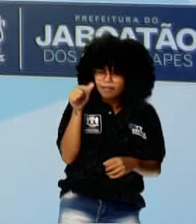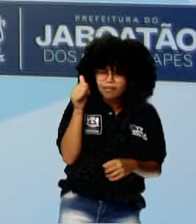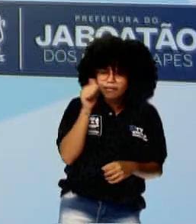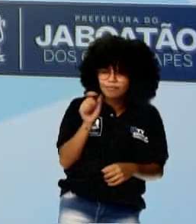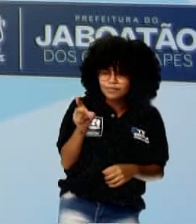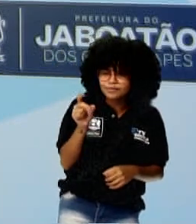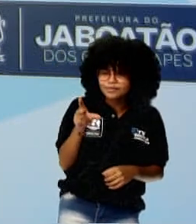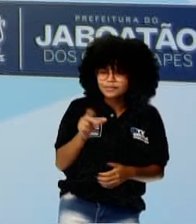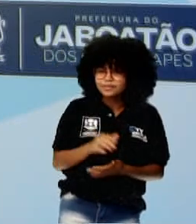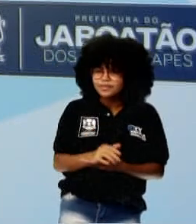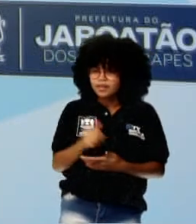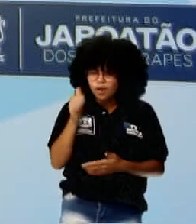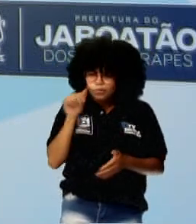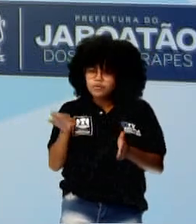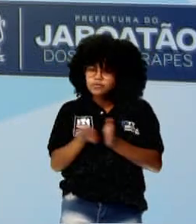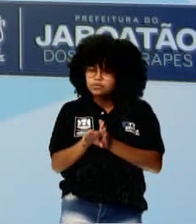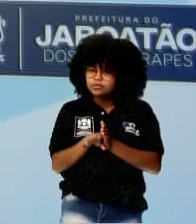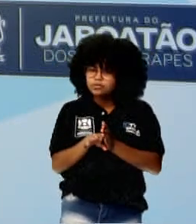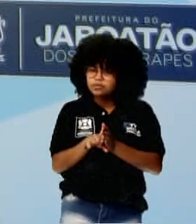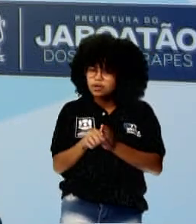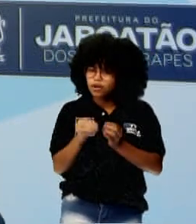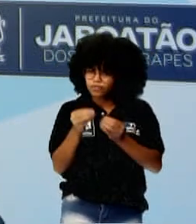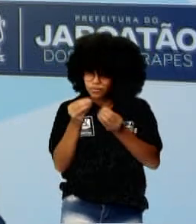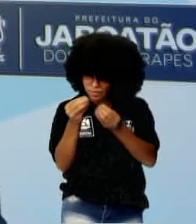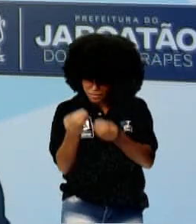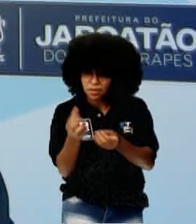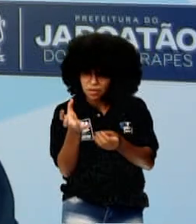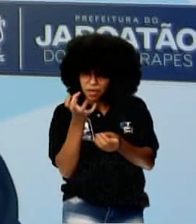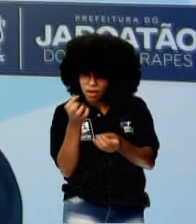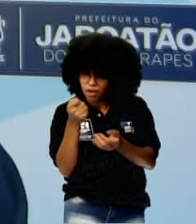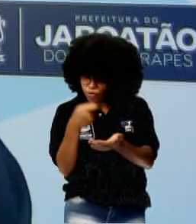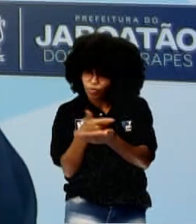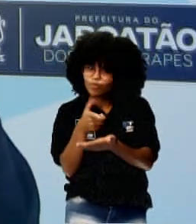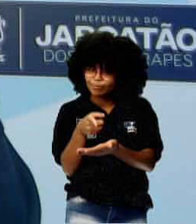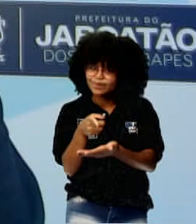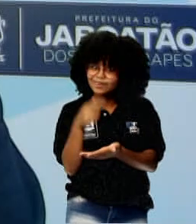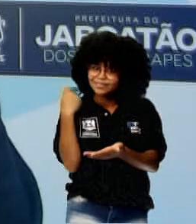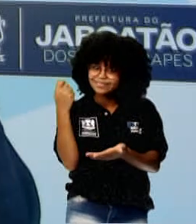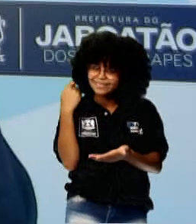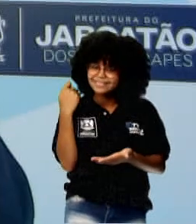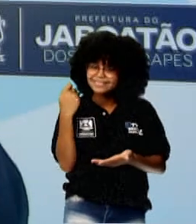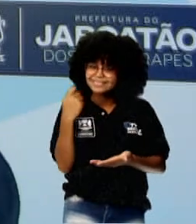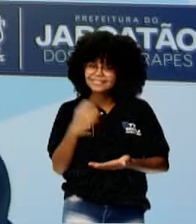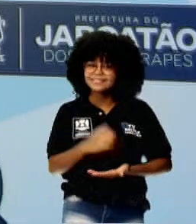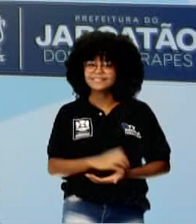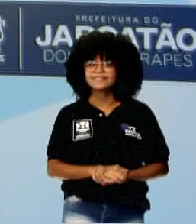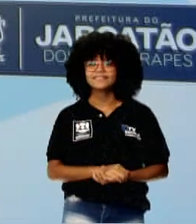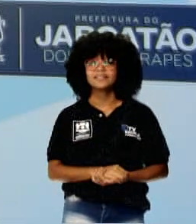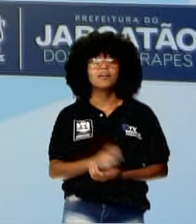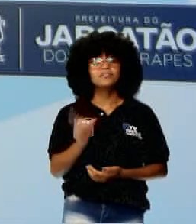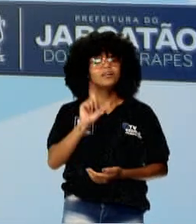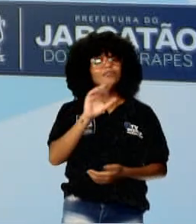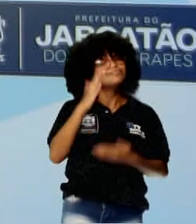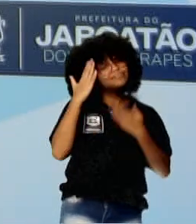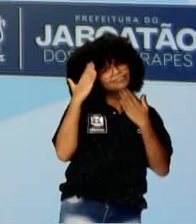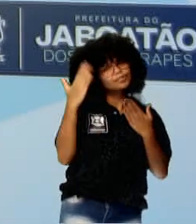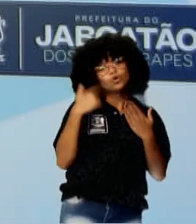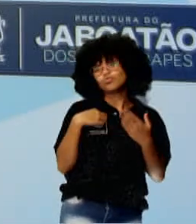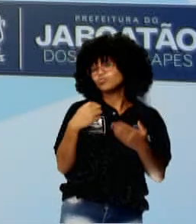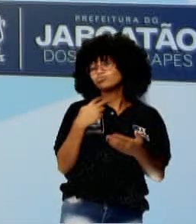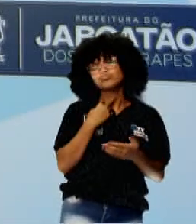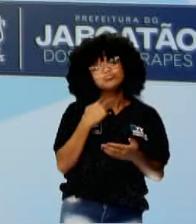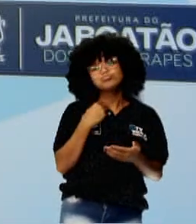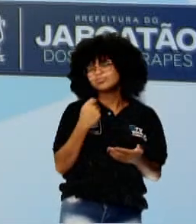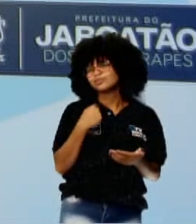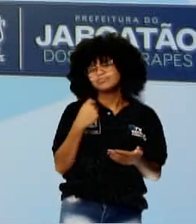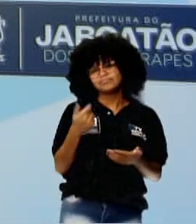que a moça se aproximou e ofereceu: querida, você quer me comprar um pente? Não, senhora, obrigado, não posso comprar, não